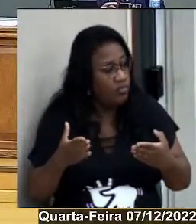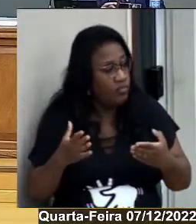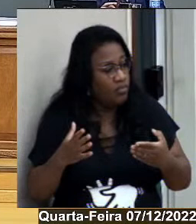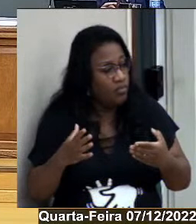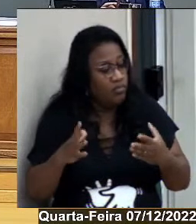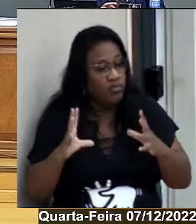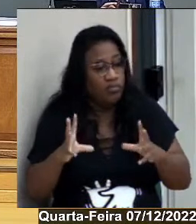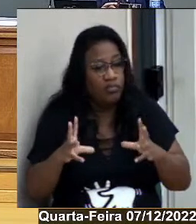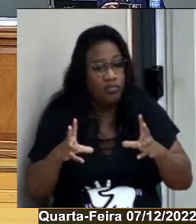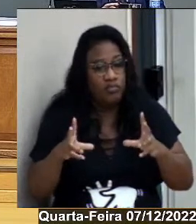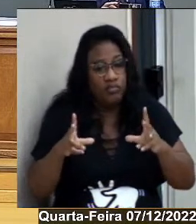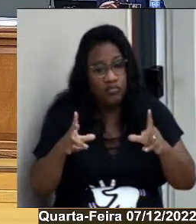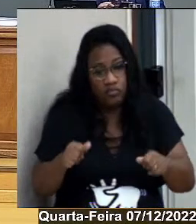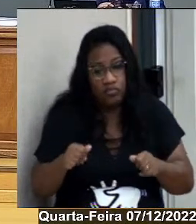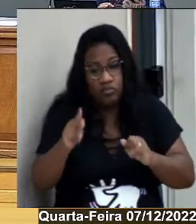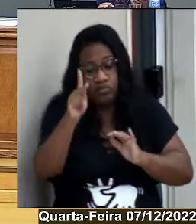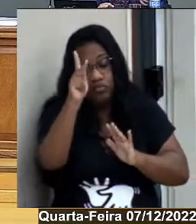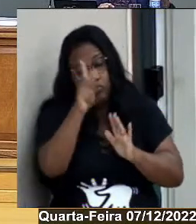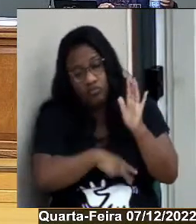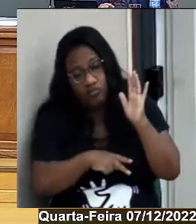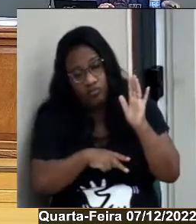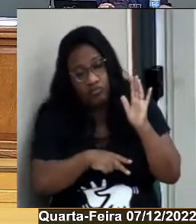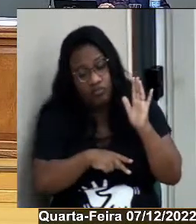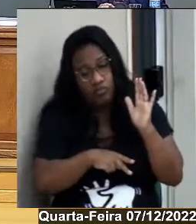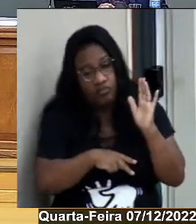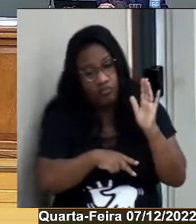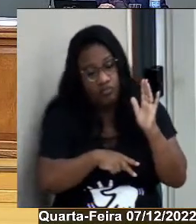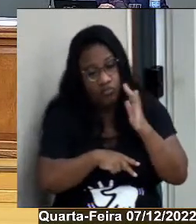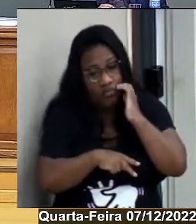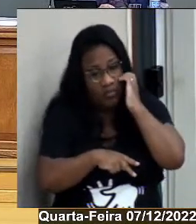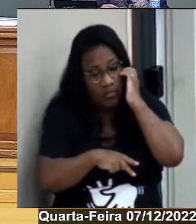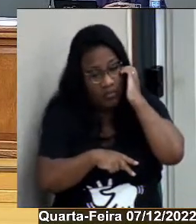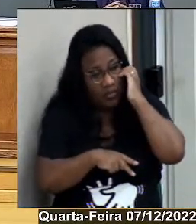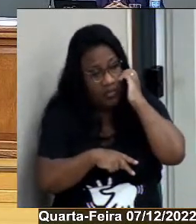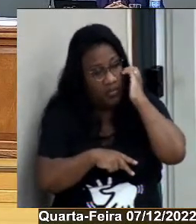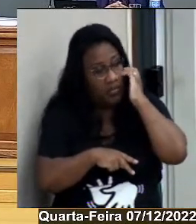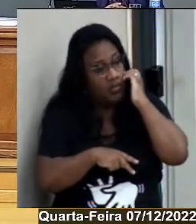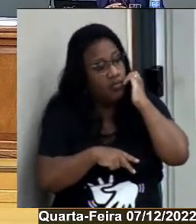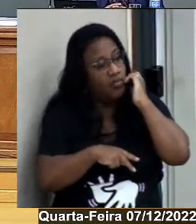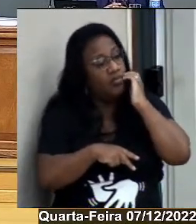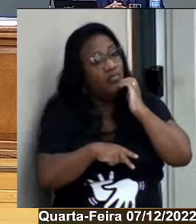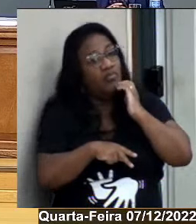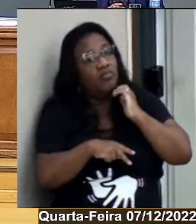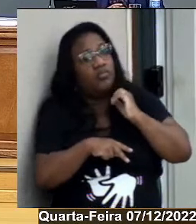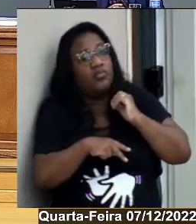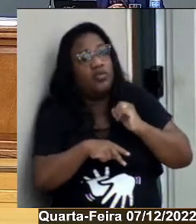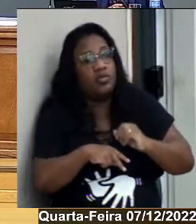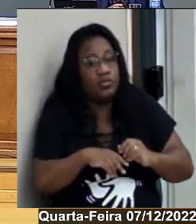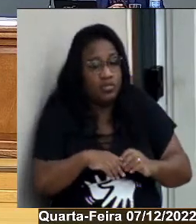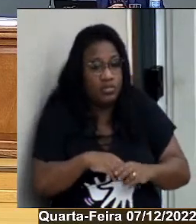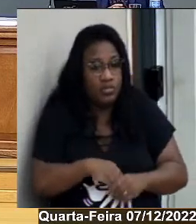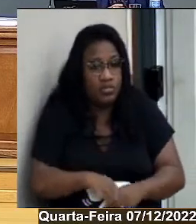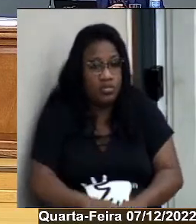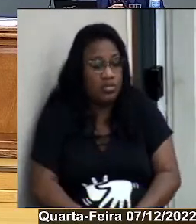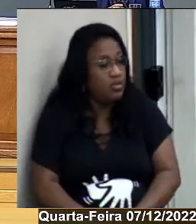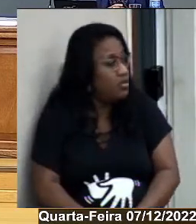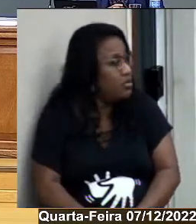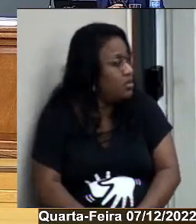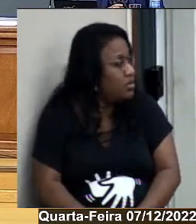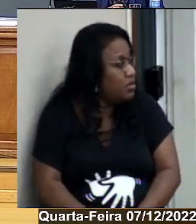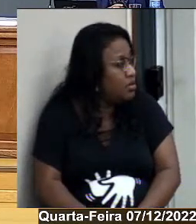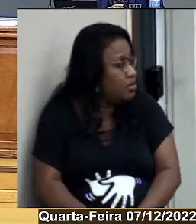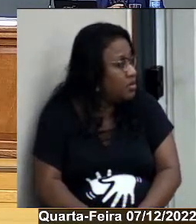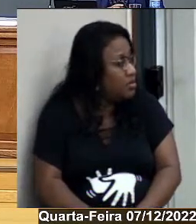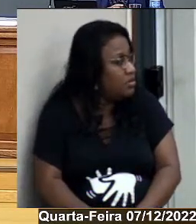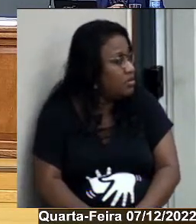o roteiro quanto o projeto e a data aqui, tá bom? Questão de ordem, presidente. Não, a fala não, é minha. A fala questão é minha. De ordem. A fala é minha. Senhor,